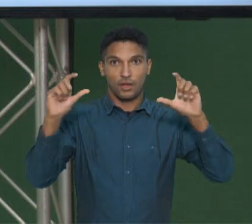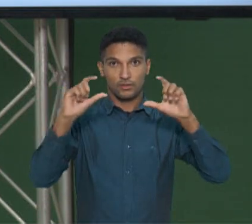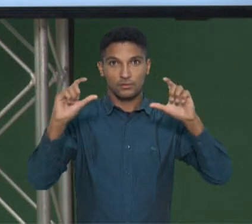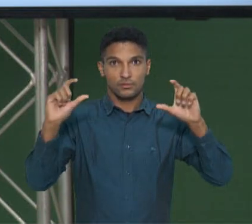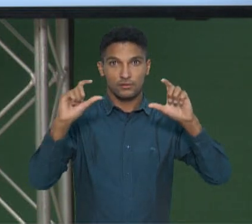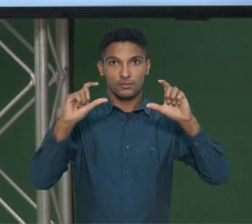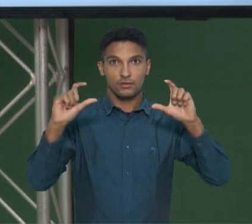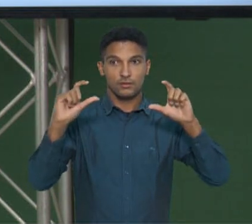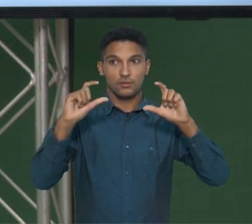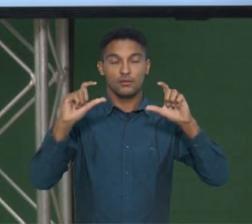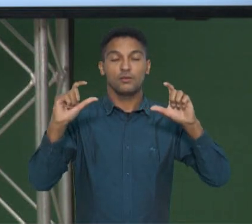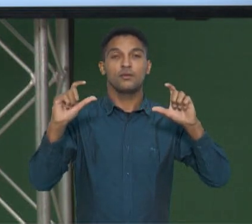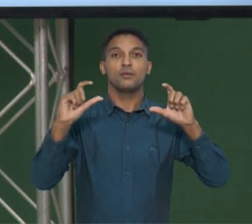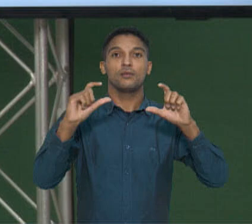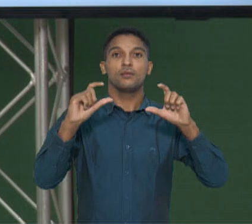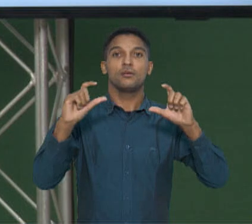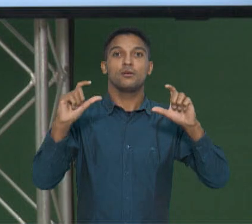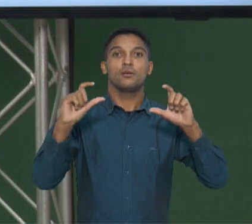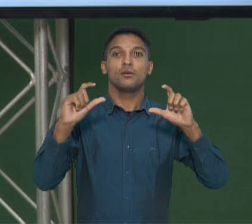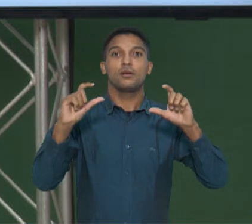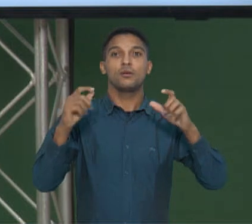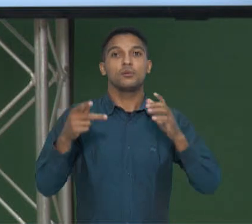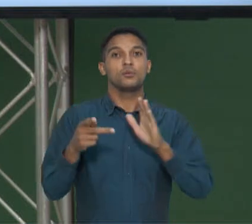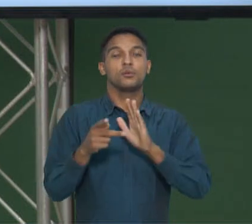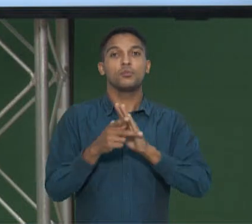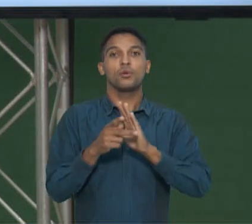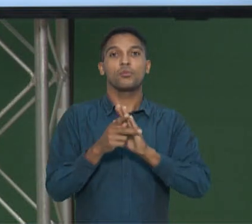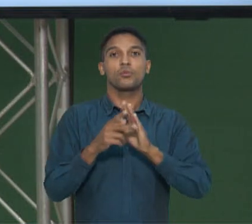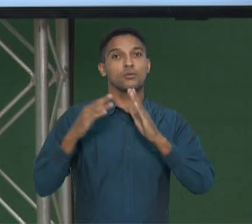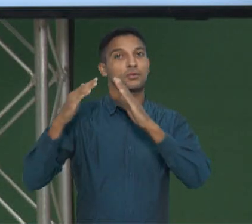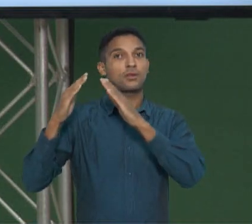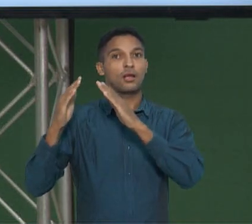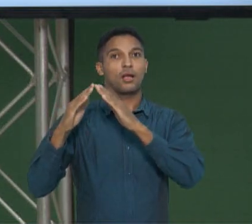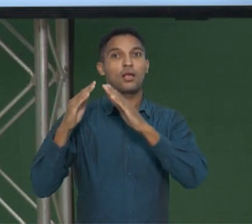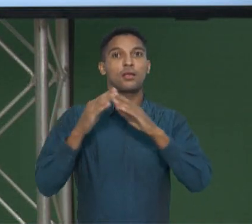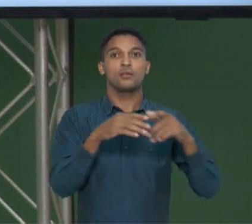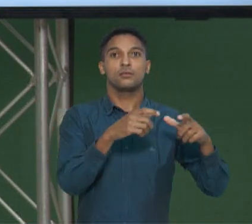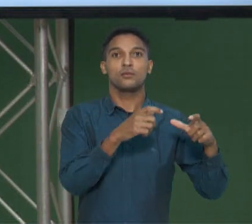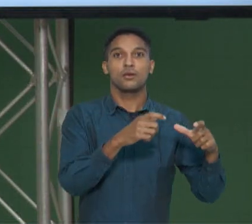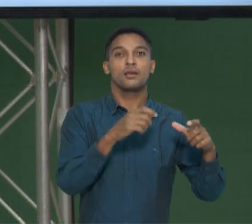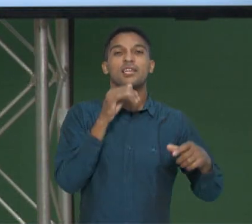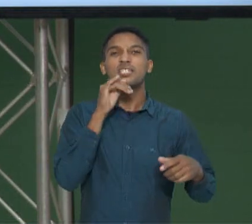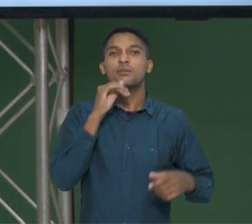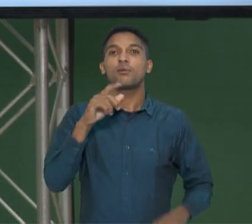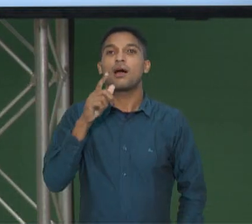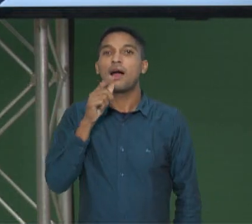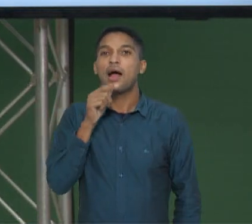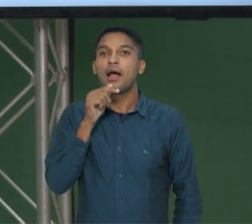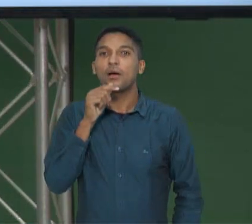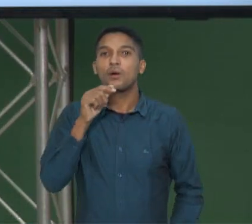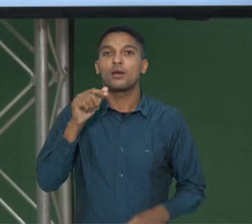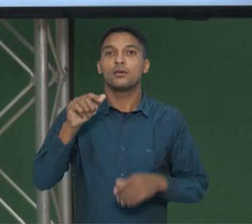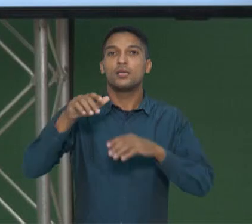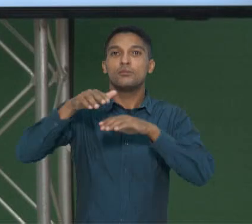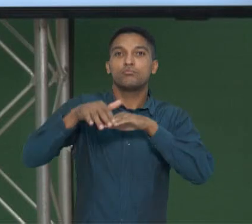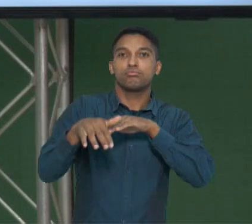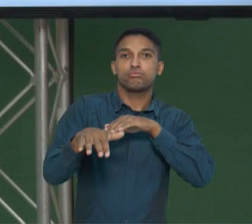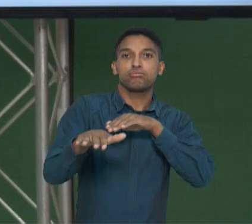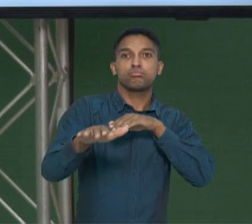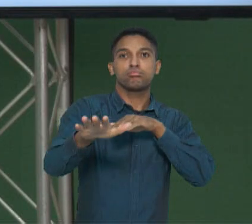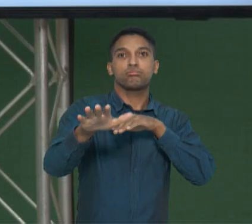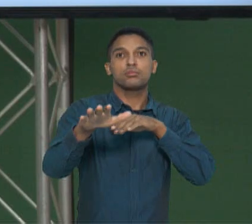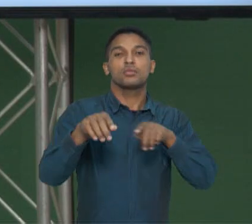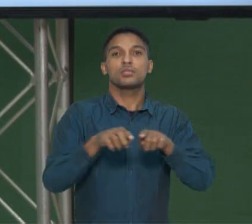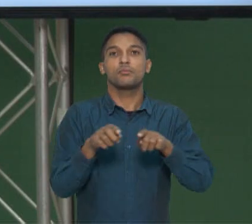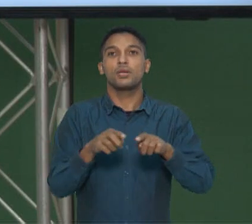relacionados aí a casa, né, ambientes, por exemplo, água corrente, banho, que faz referência aqui ao